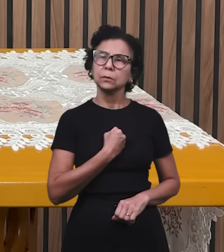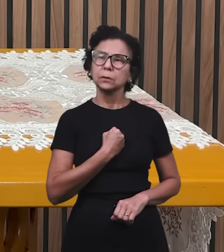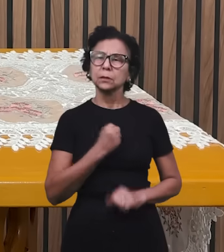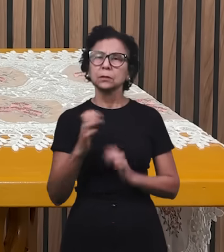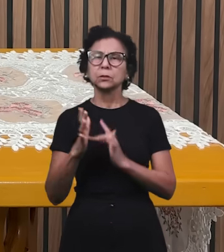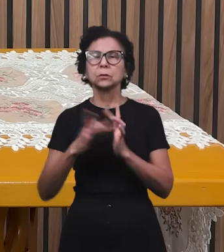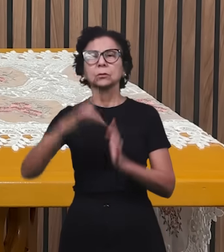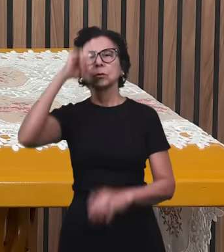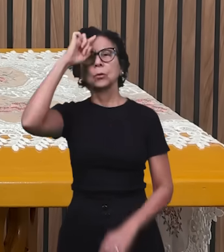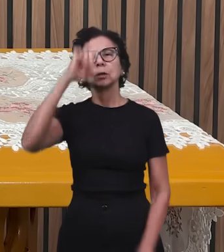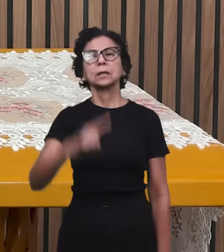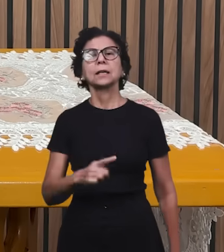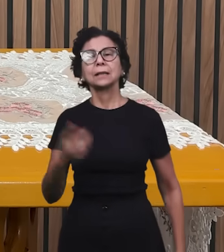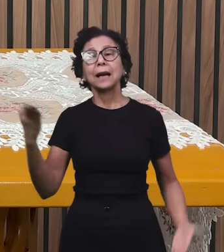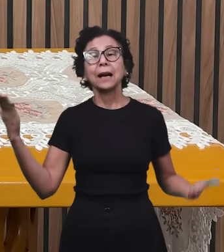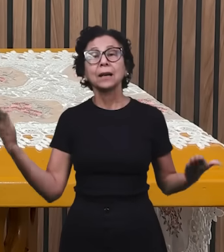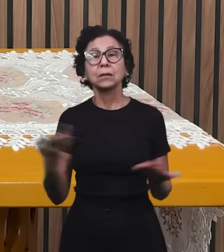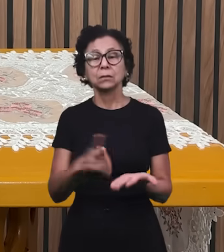ordem de Jesus é: